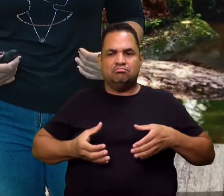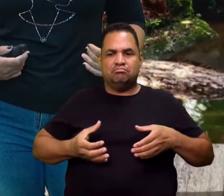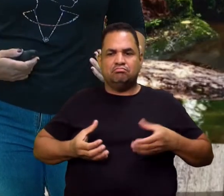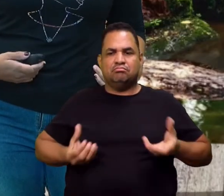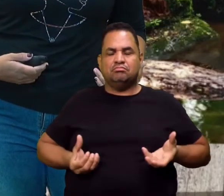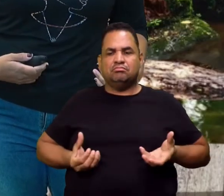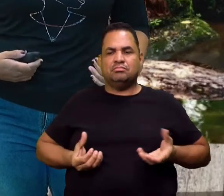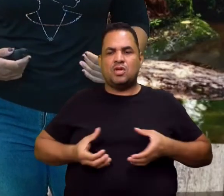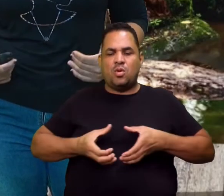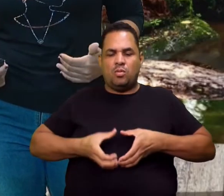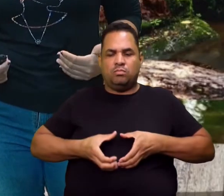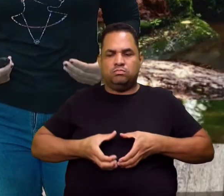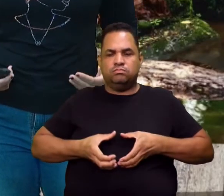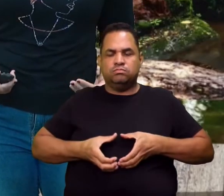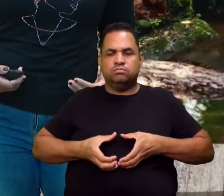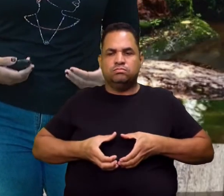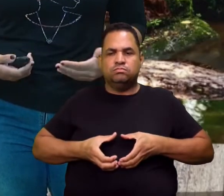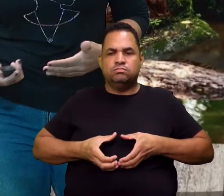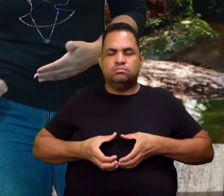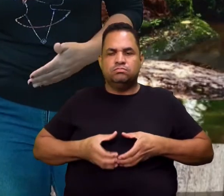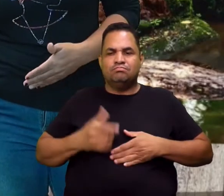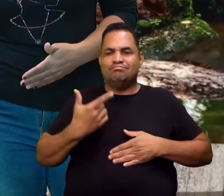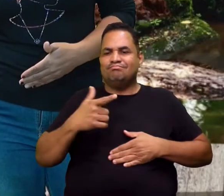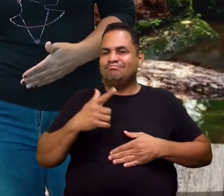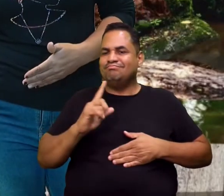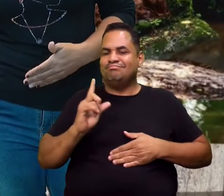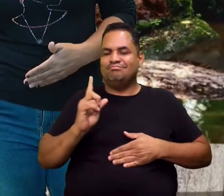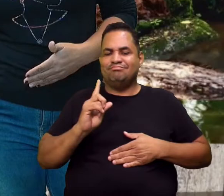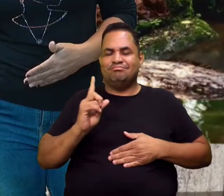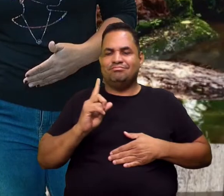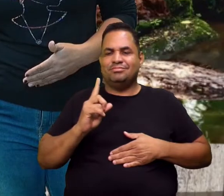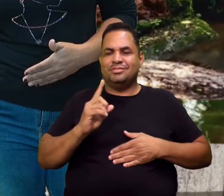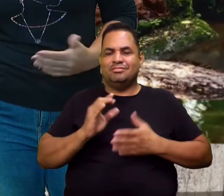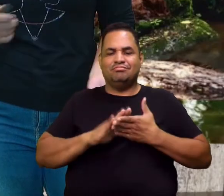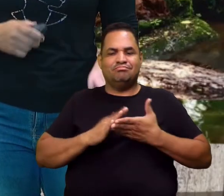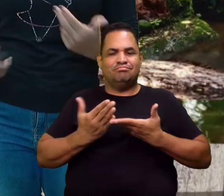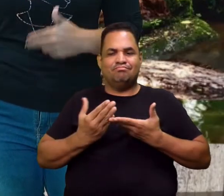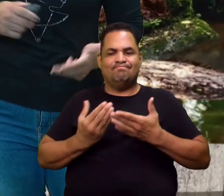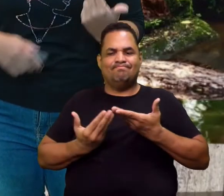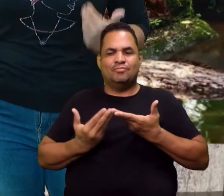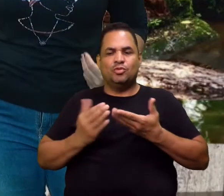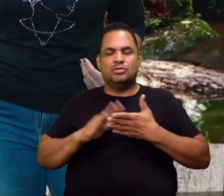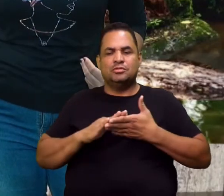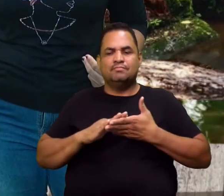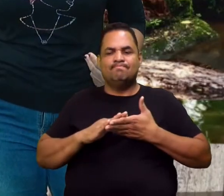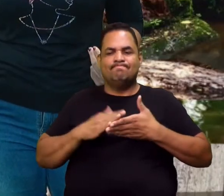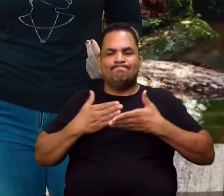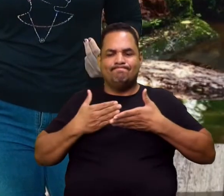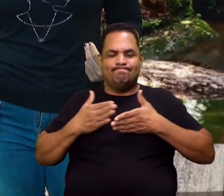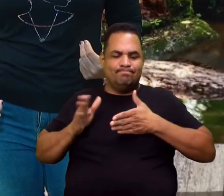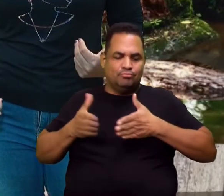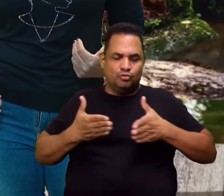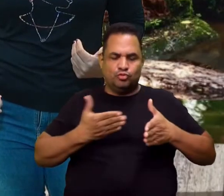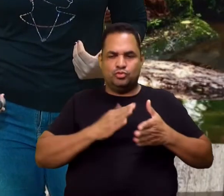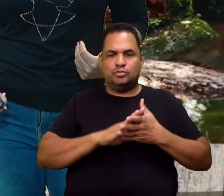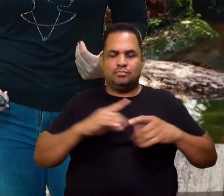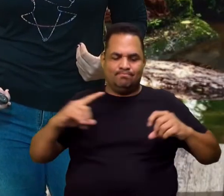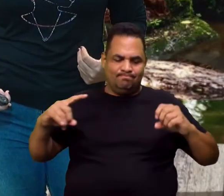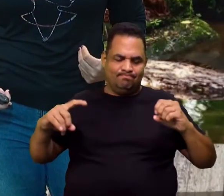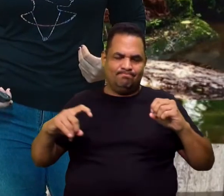E aí ele pode não produzir espermatozoides, ou o contrário,